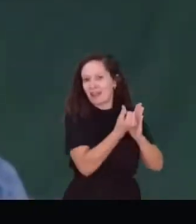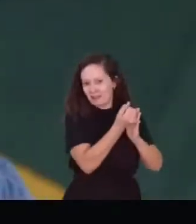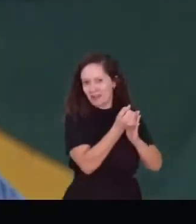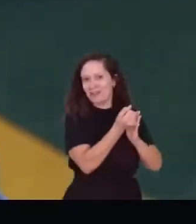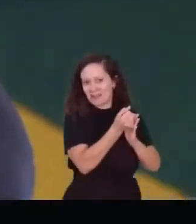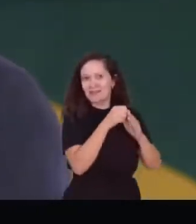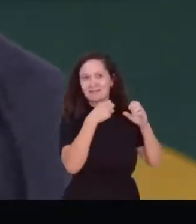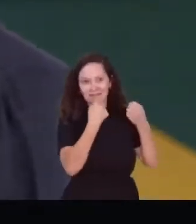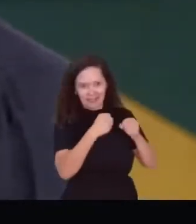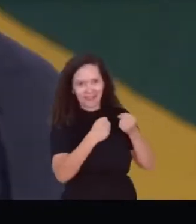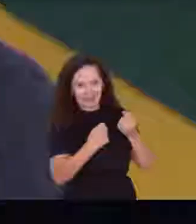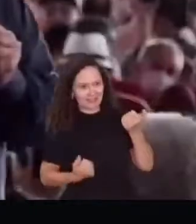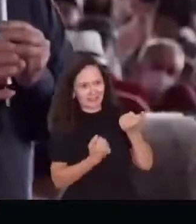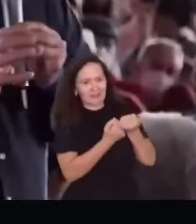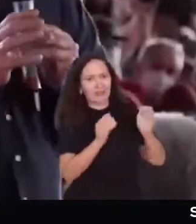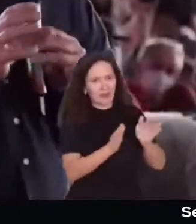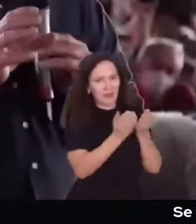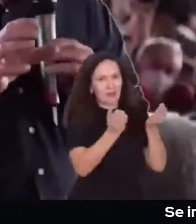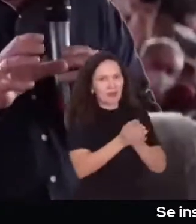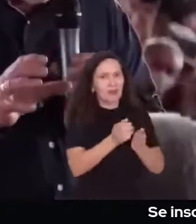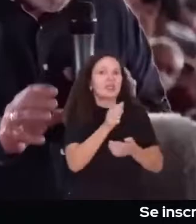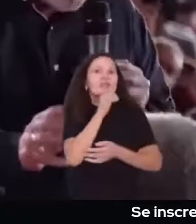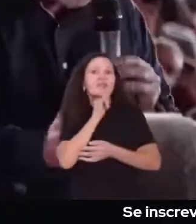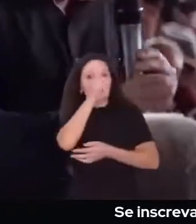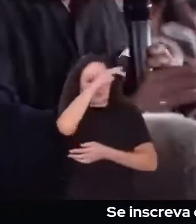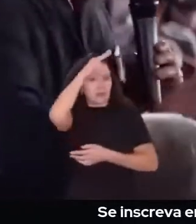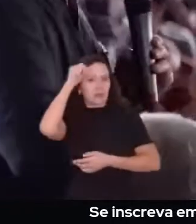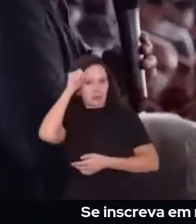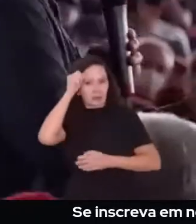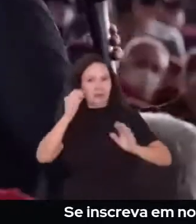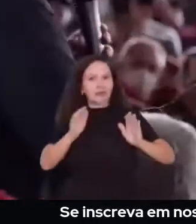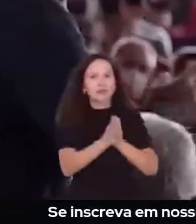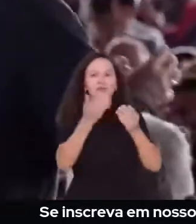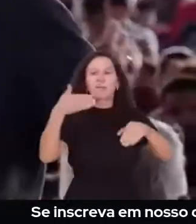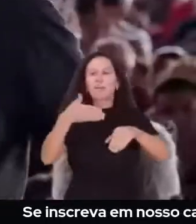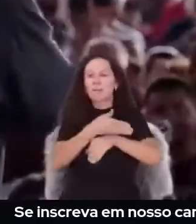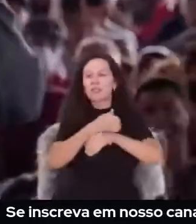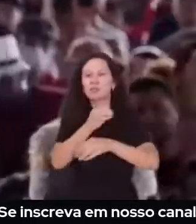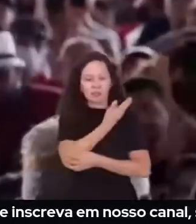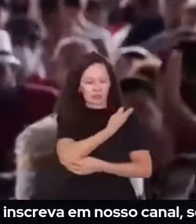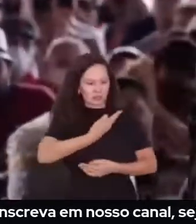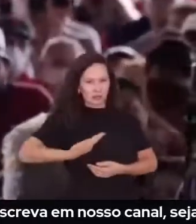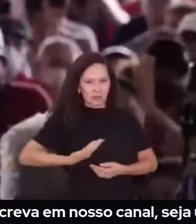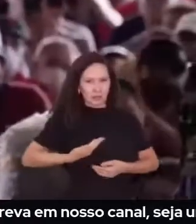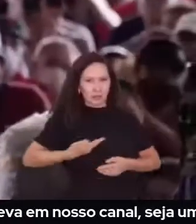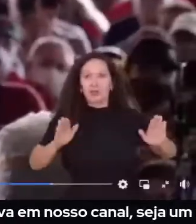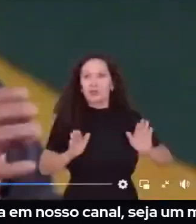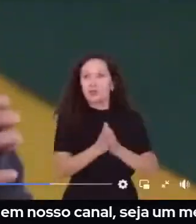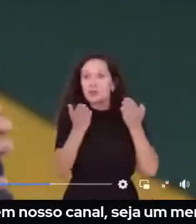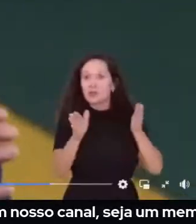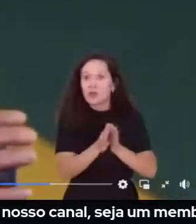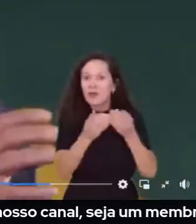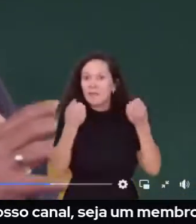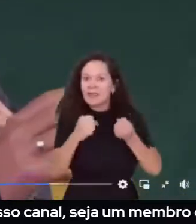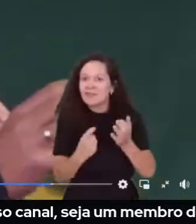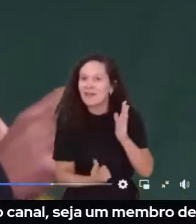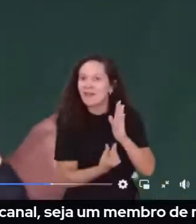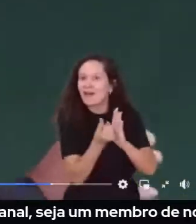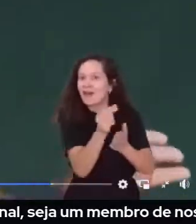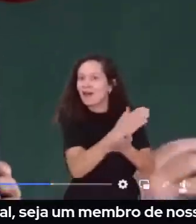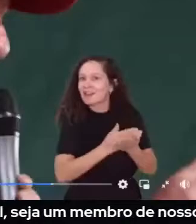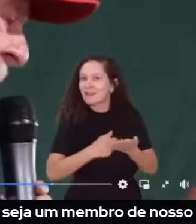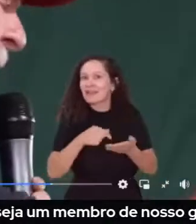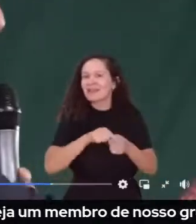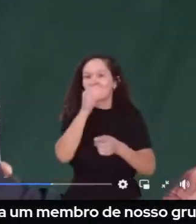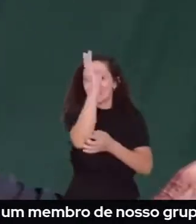da prefeitura, o pobre tem que estar no orçamento do governo e o pobre tem que estar no orçamento do governo federal. E